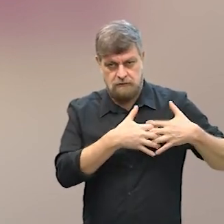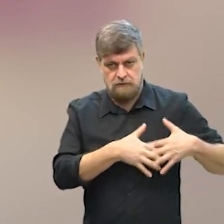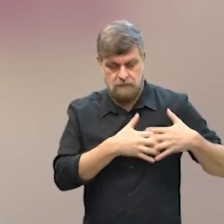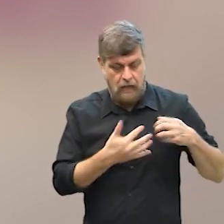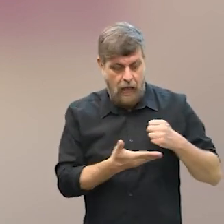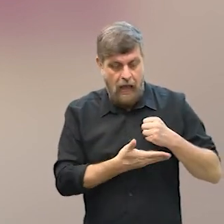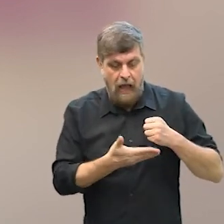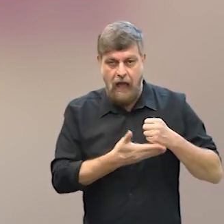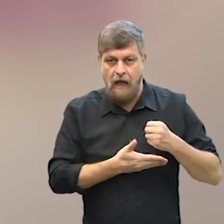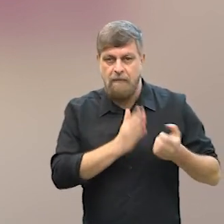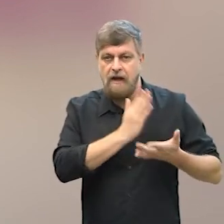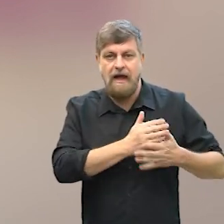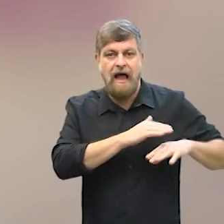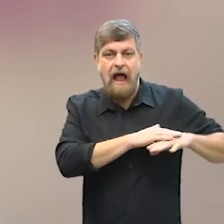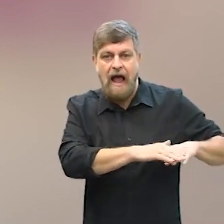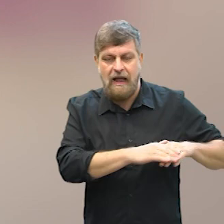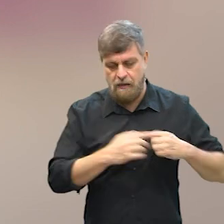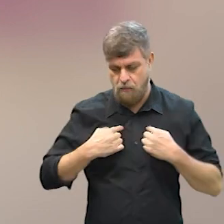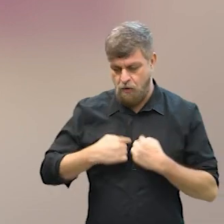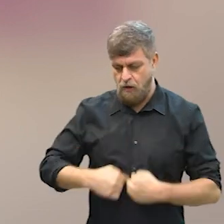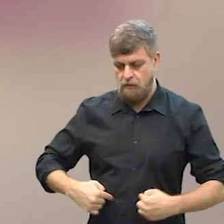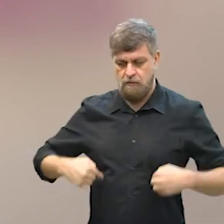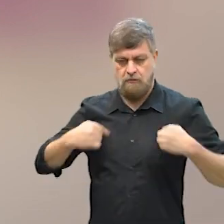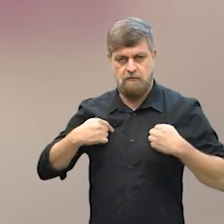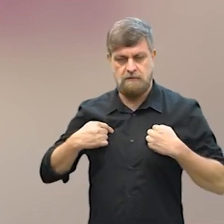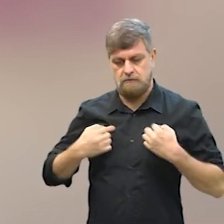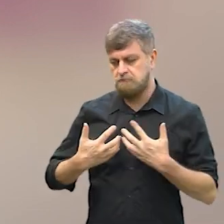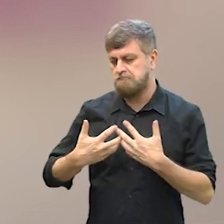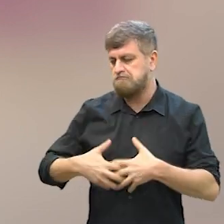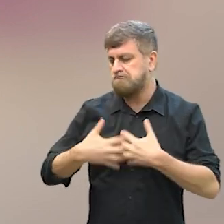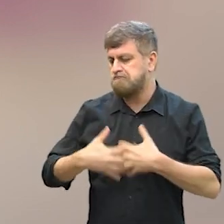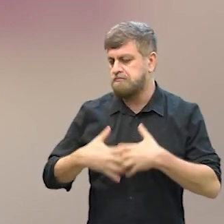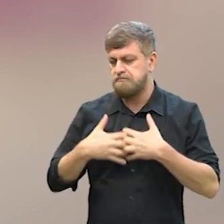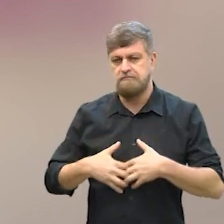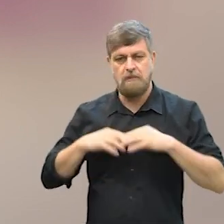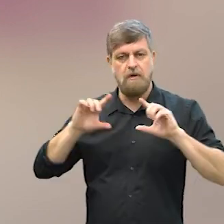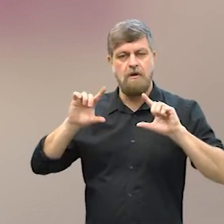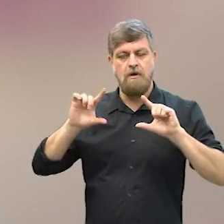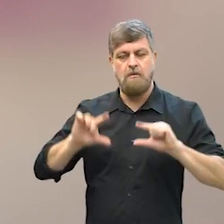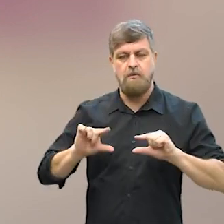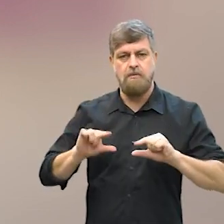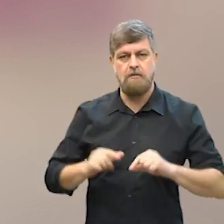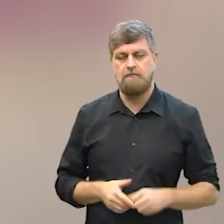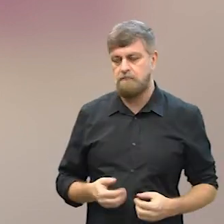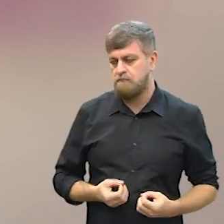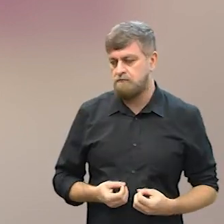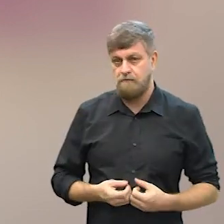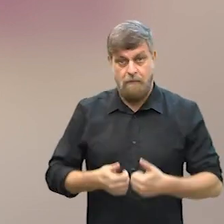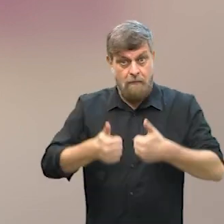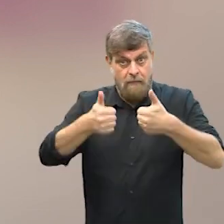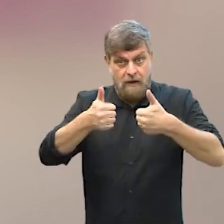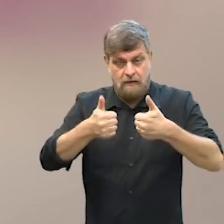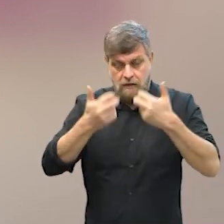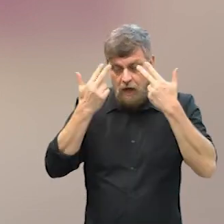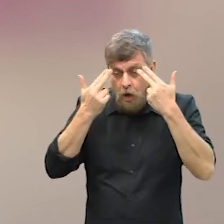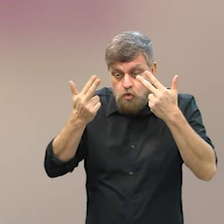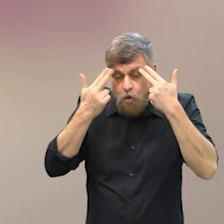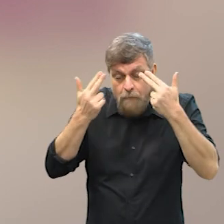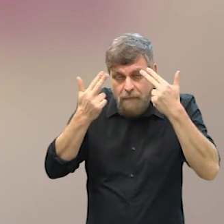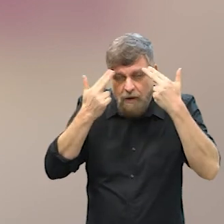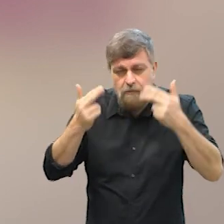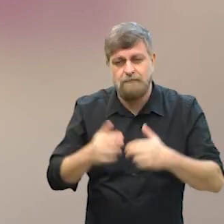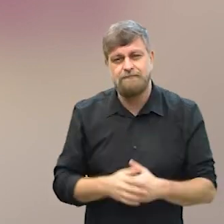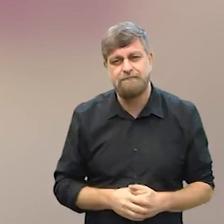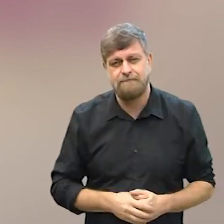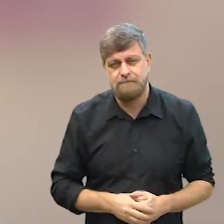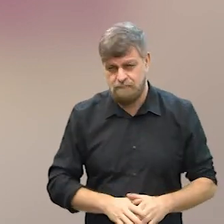você reverte também o efeito. A hipertensão pulmonar, ela reduz e os níveis de pressão pulmonar podem voltar à